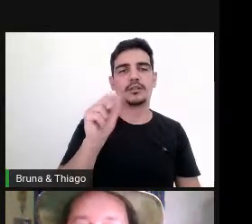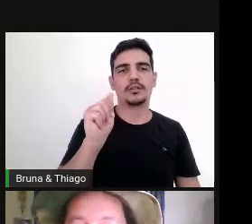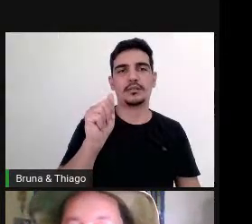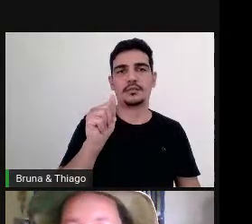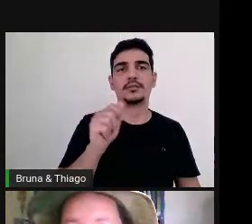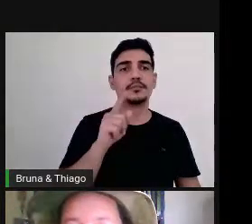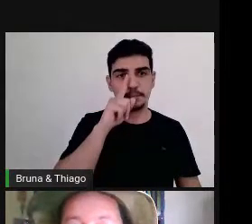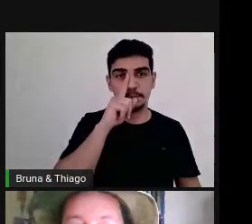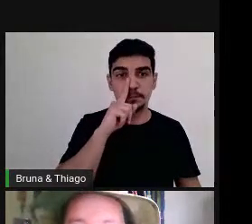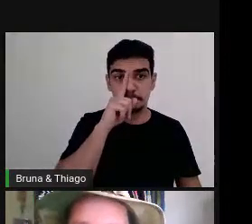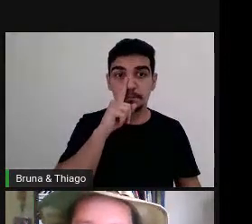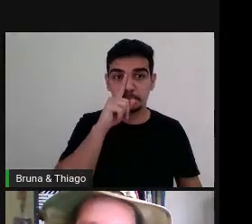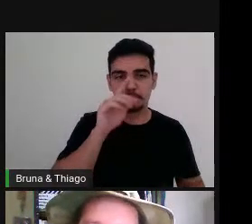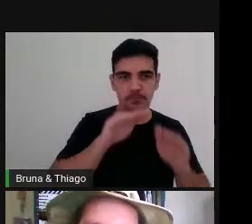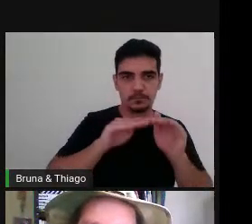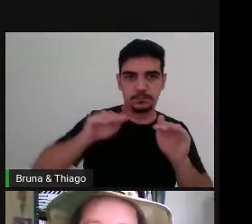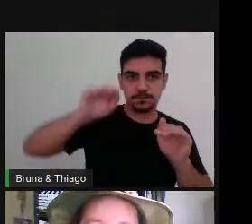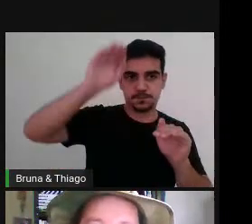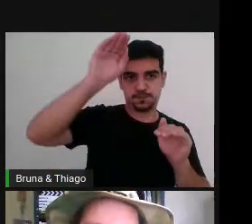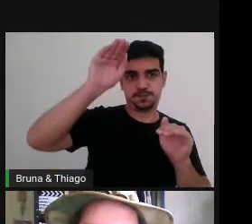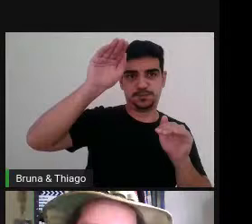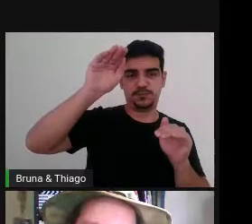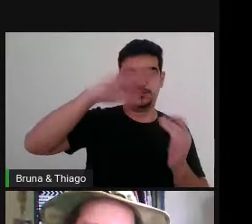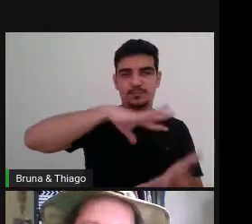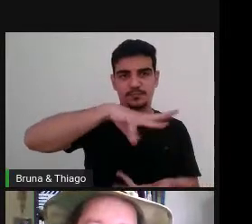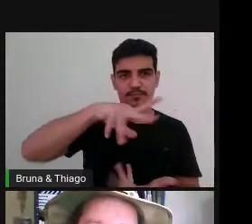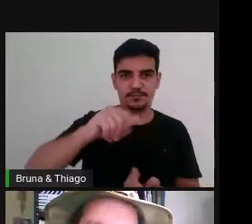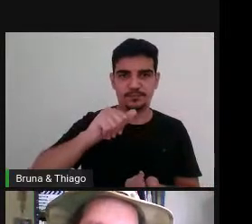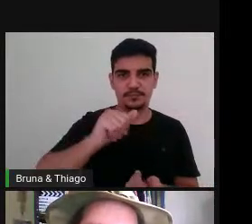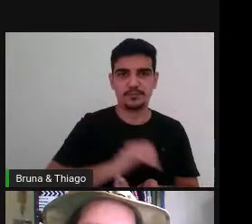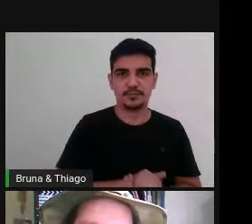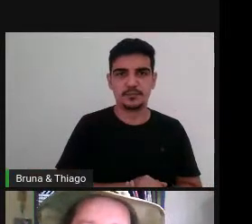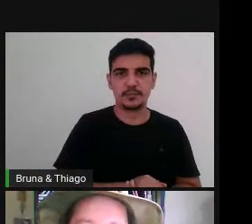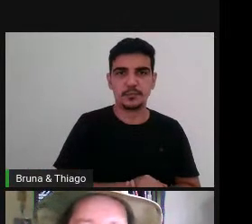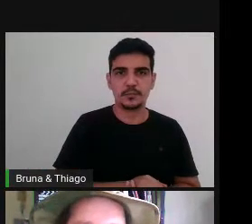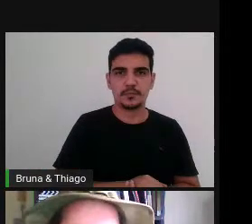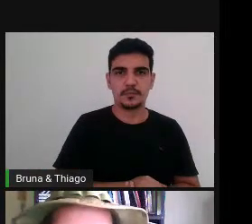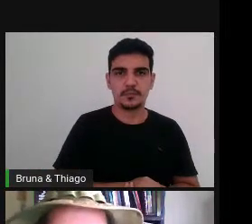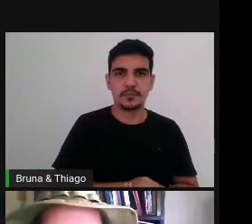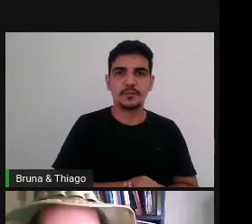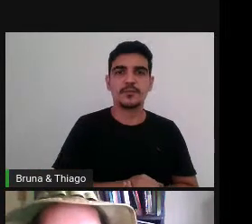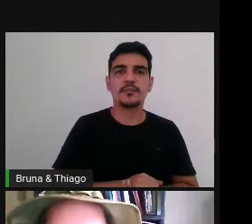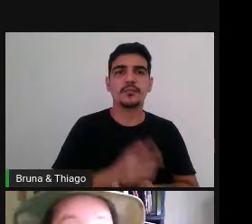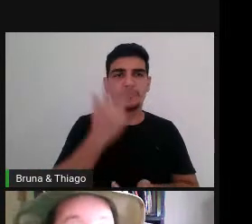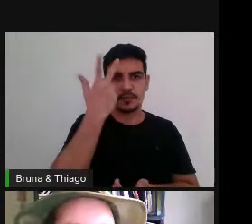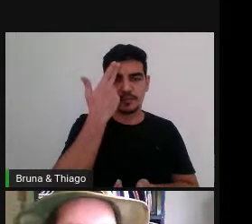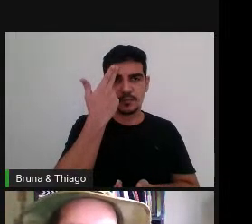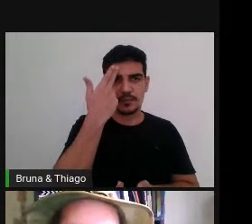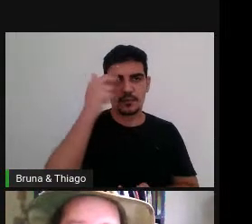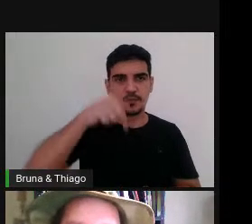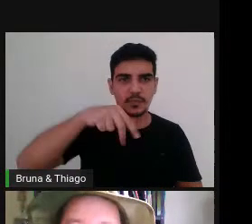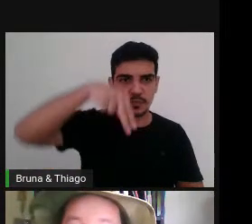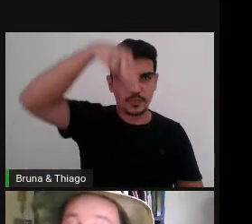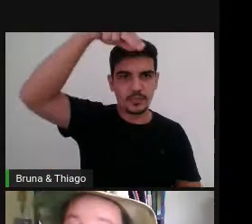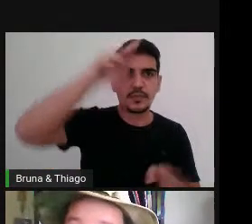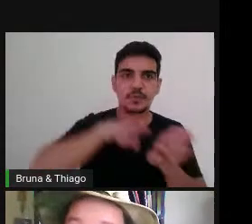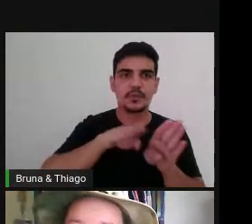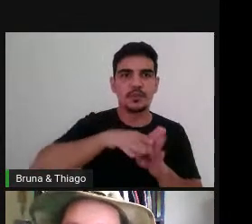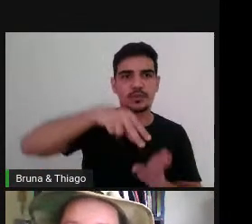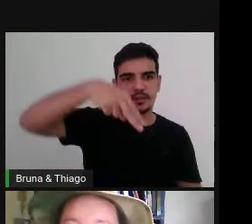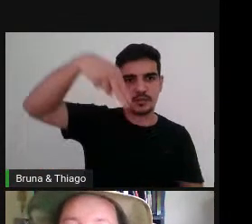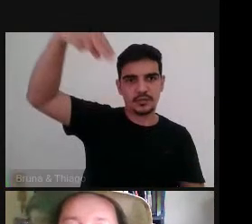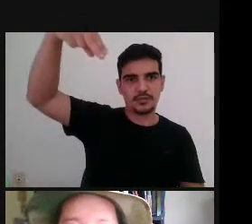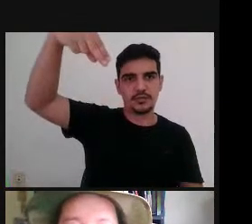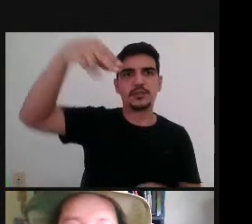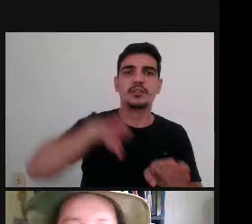mais perigosos do planeta. Esse é o potó, é um besourinho, muito comum aqui no norte do Brasil, no nordeste também. A